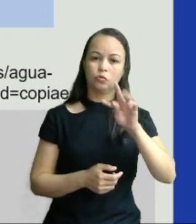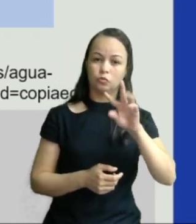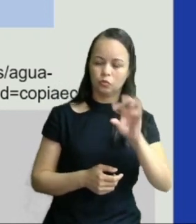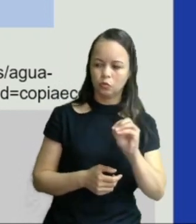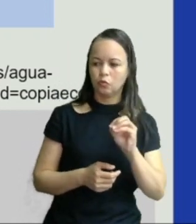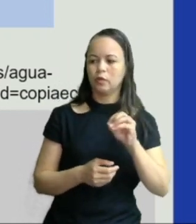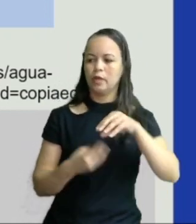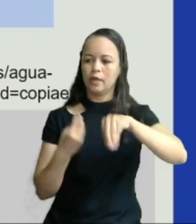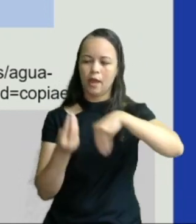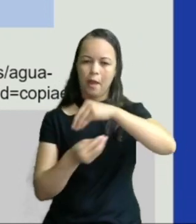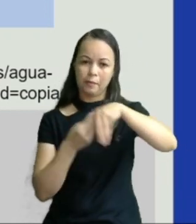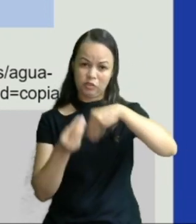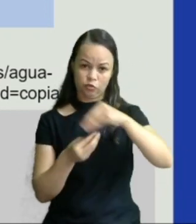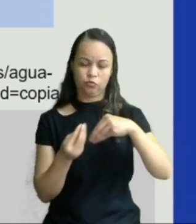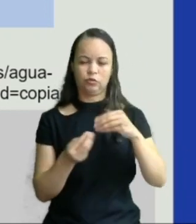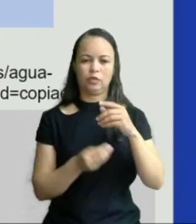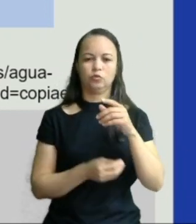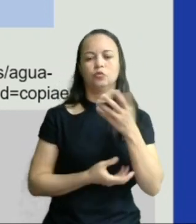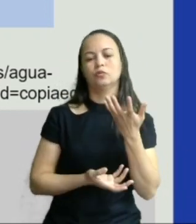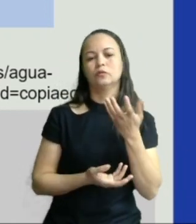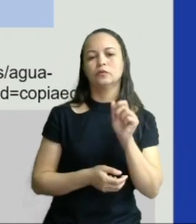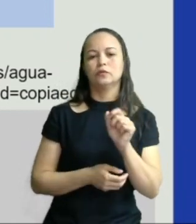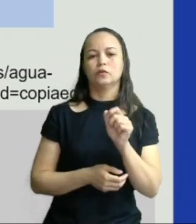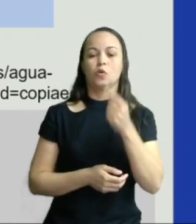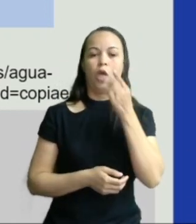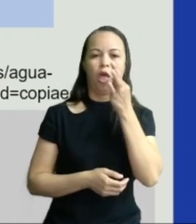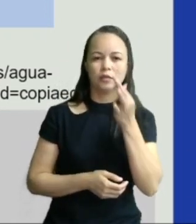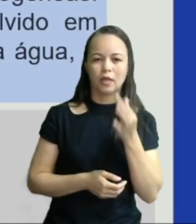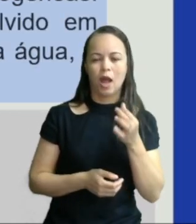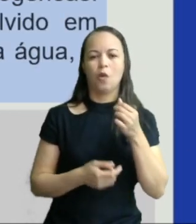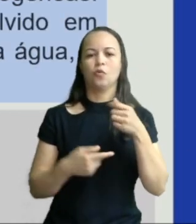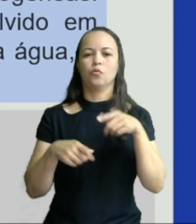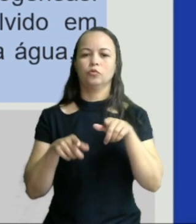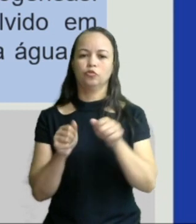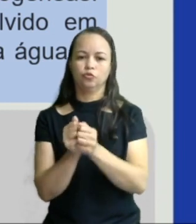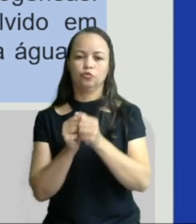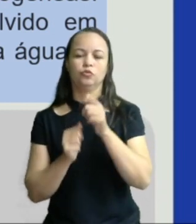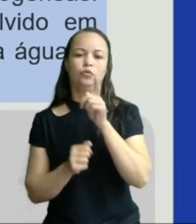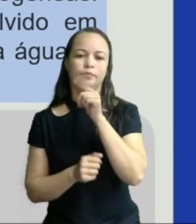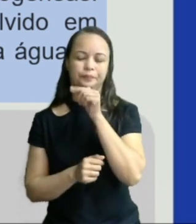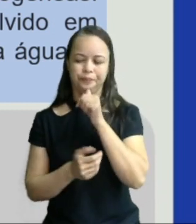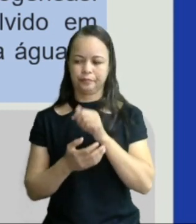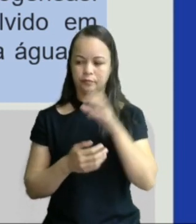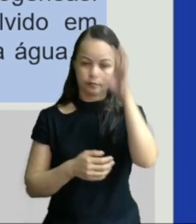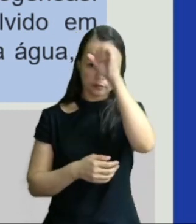mistura, né, do sal com a água, que é a solução. Vamos aprender mais um pouquinho sobre isso.